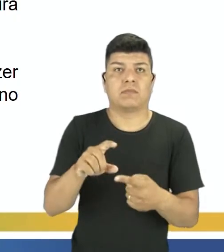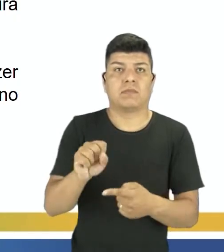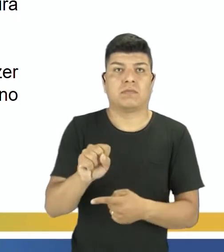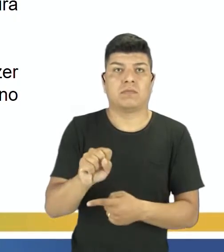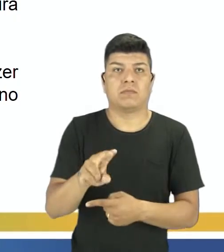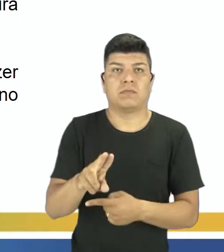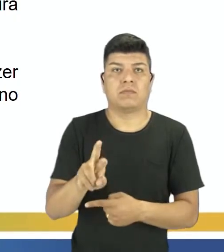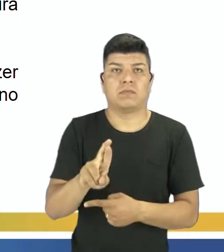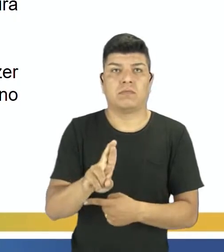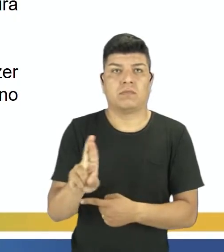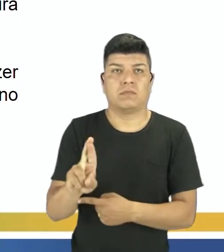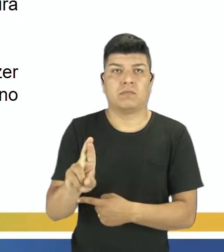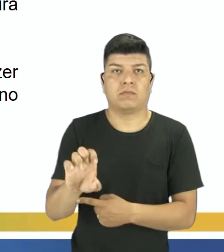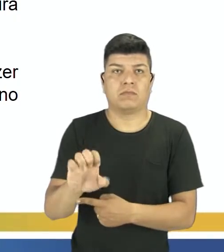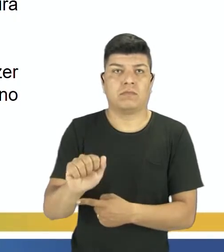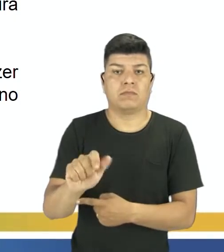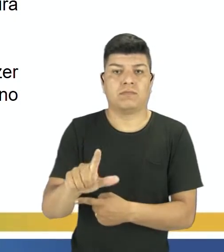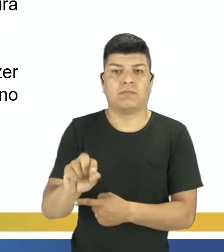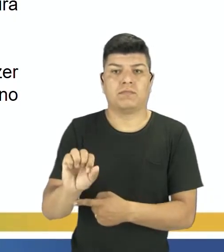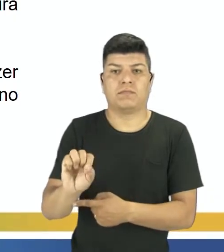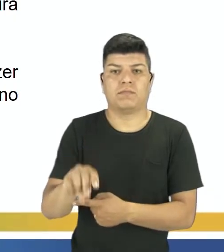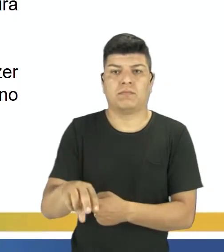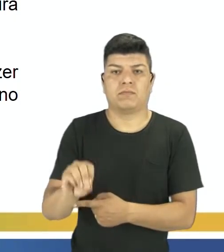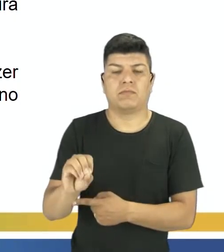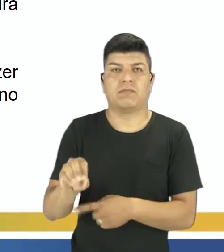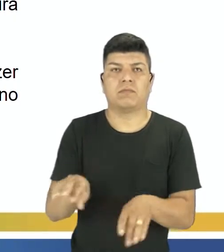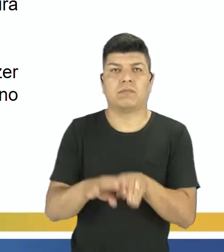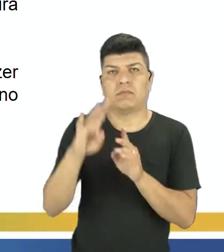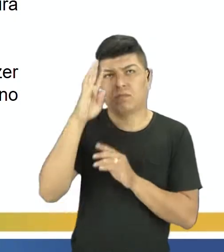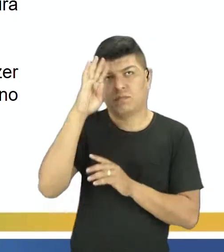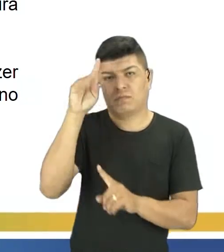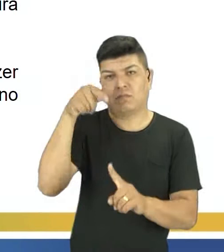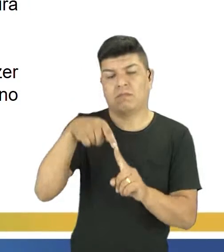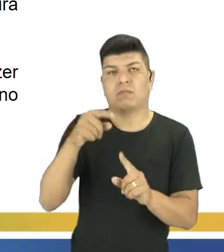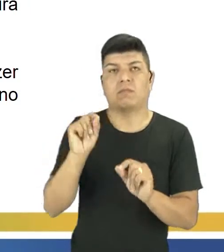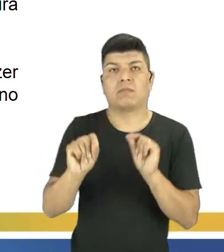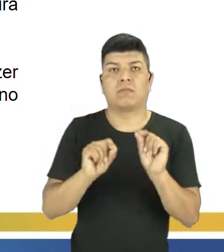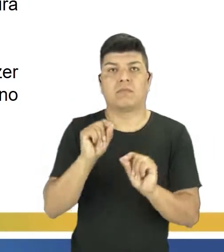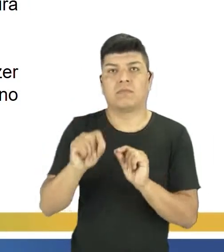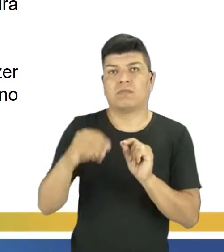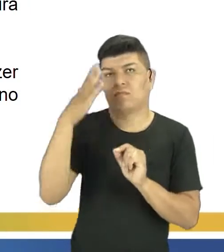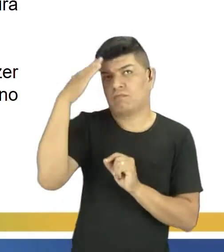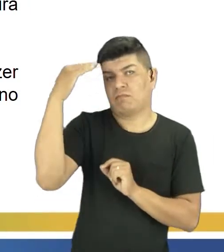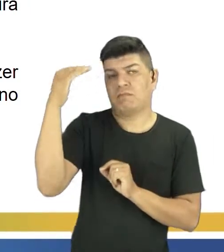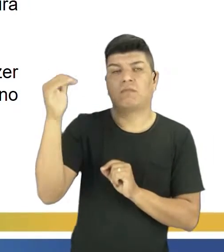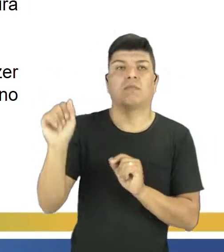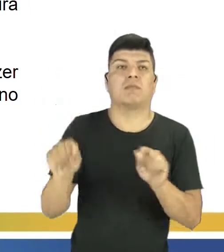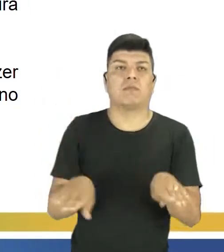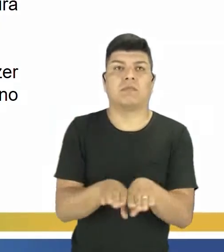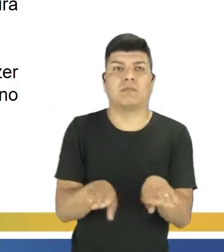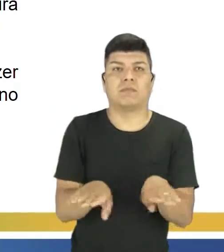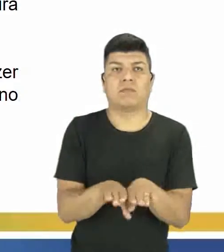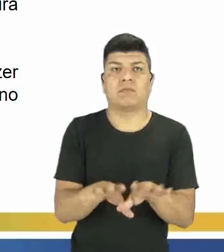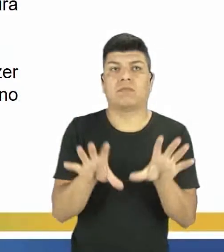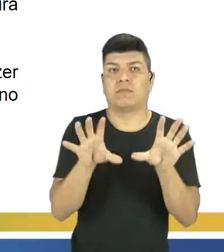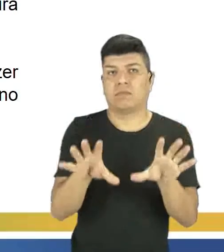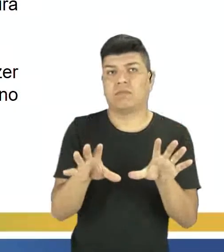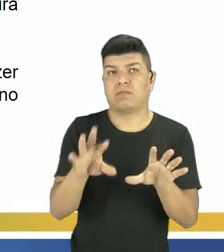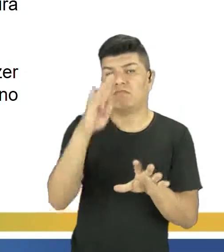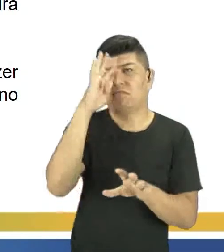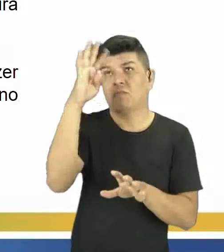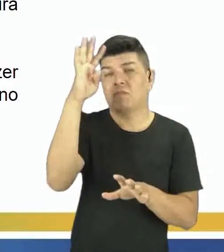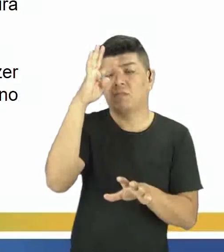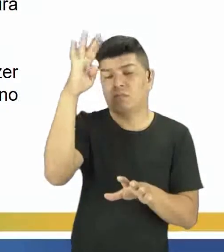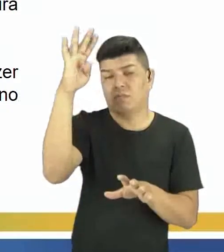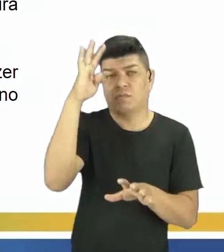no surrealismo o objetivo era o sonho, o onírico, a fantasia, né? Aquilo que é além